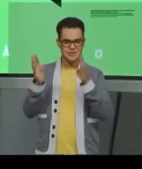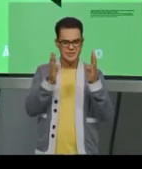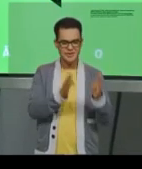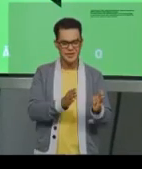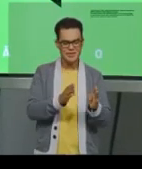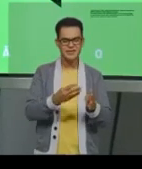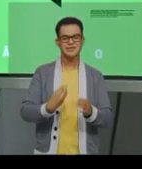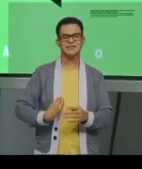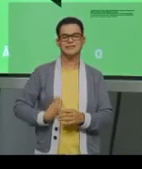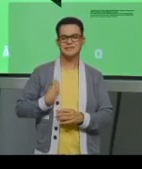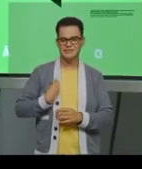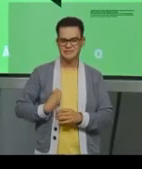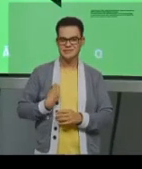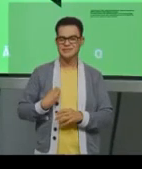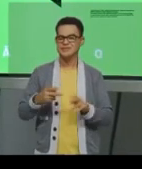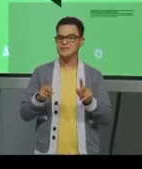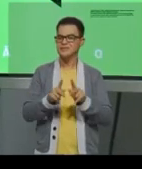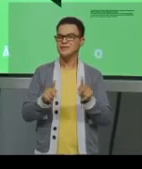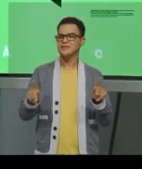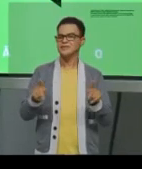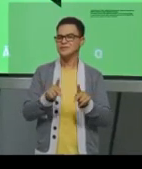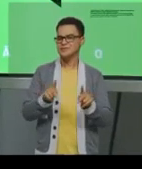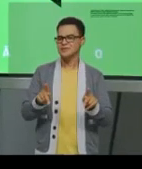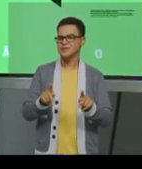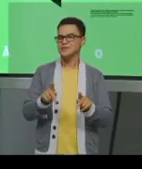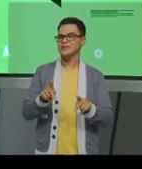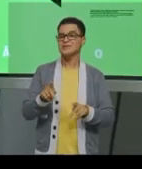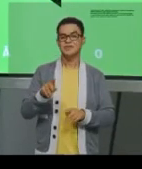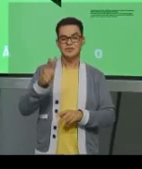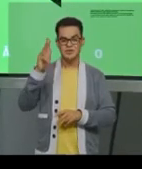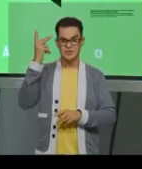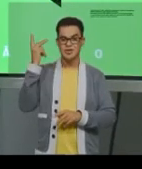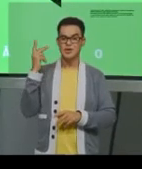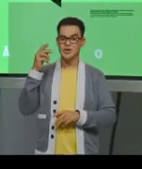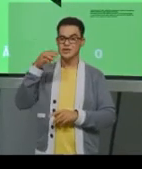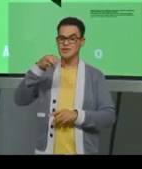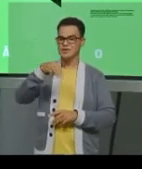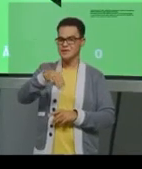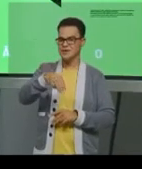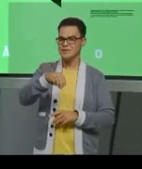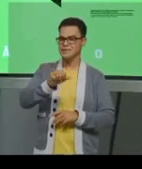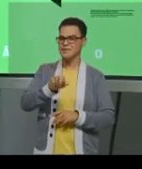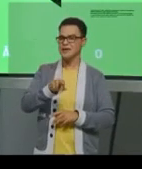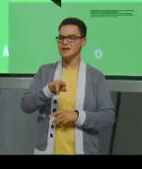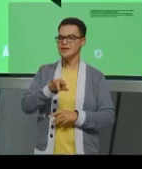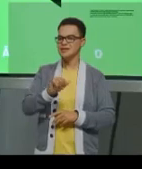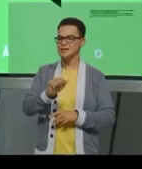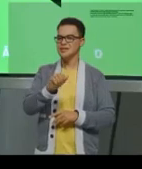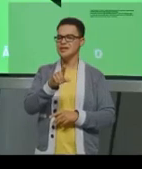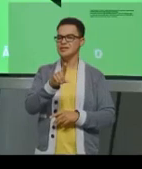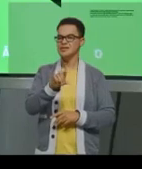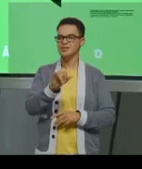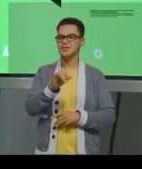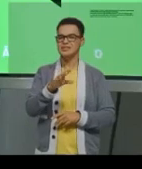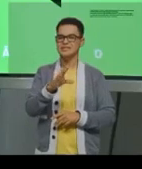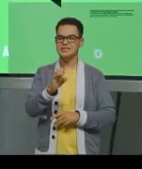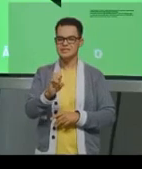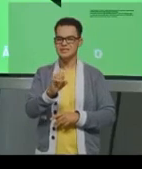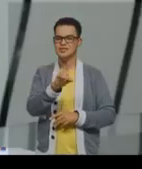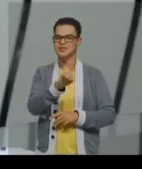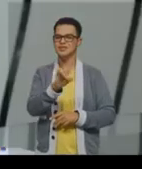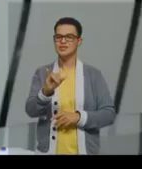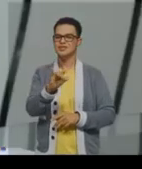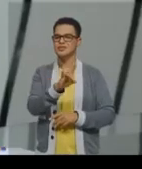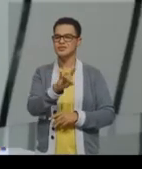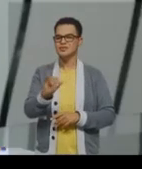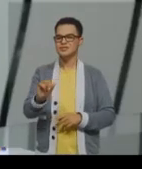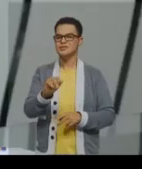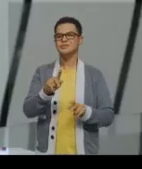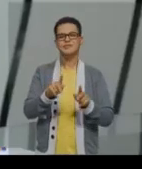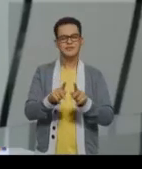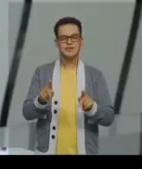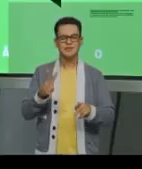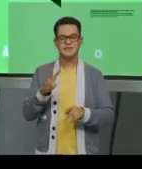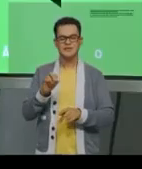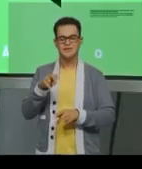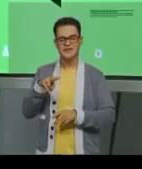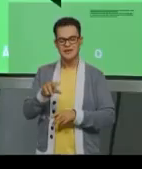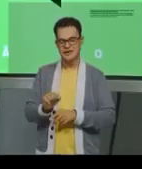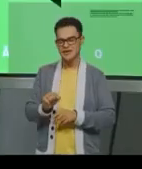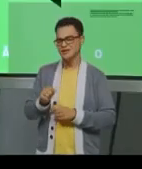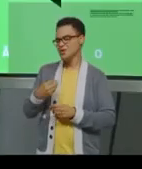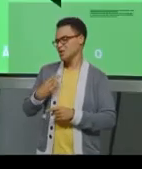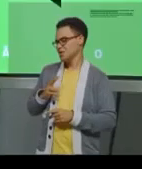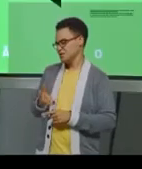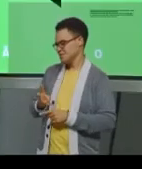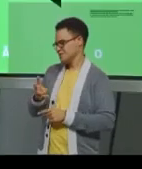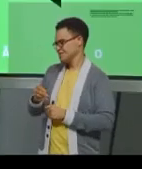teremos a participação da professora de História, a Maria Dirce Gontijo, a Didi, e a professora Viviane, que continua com a gente.